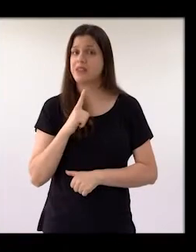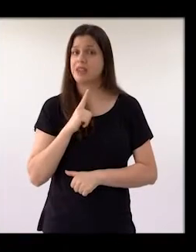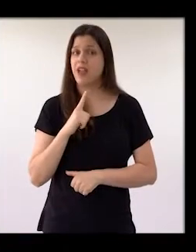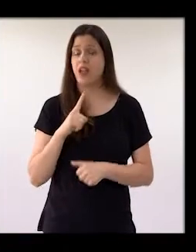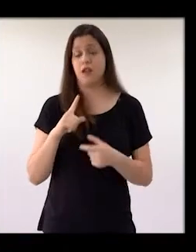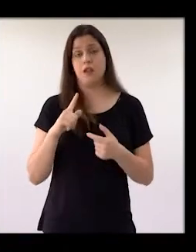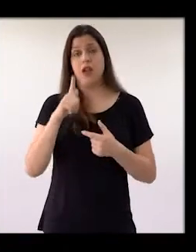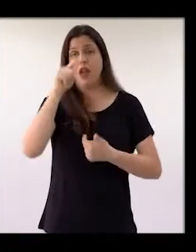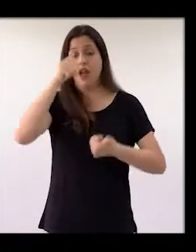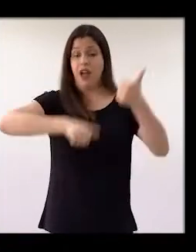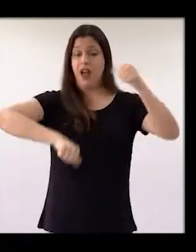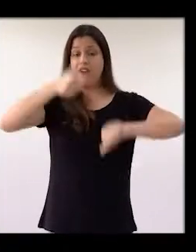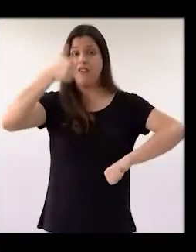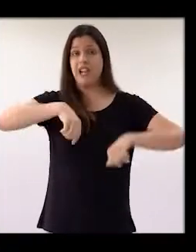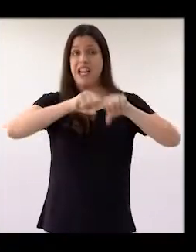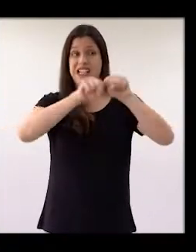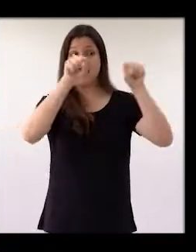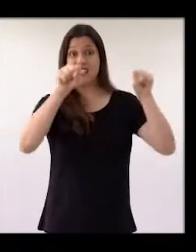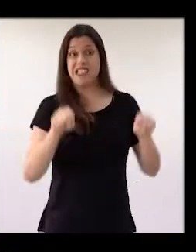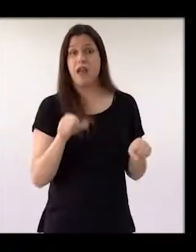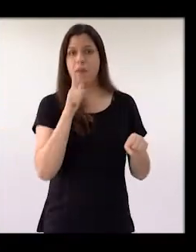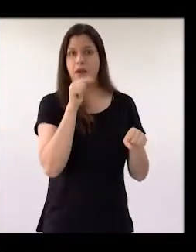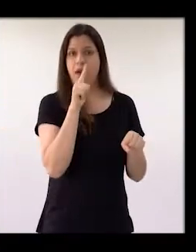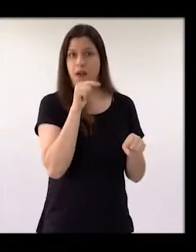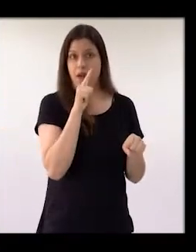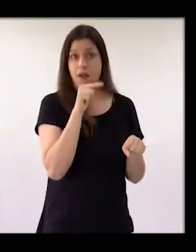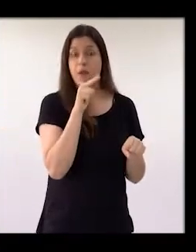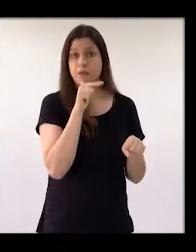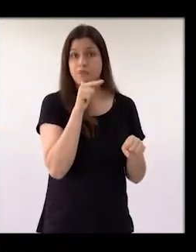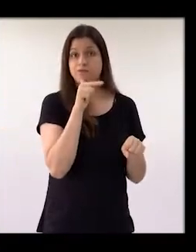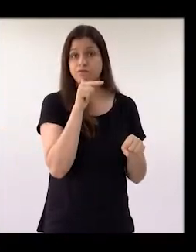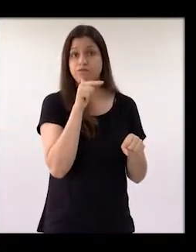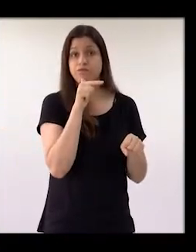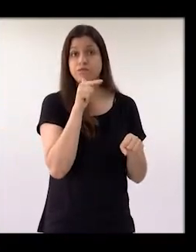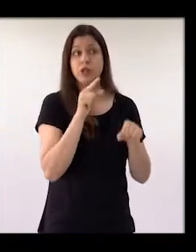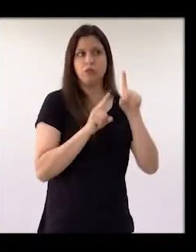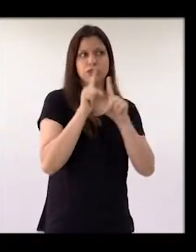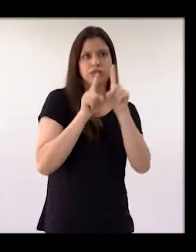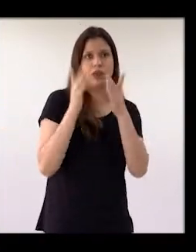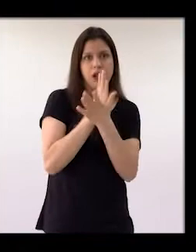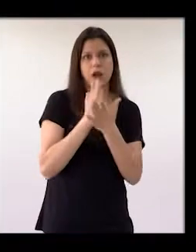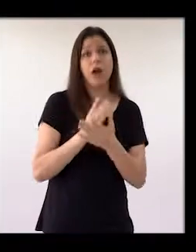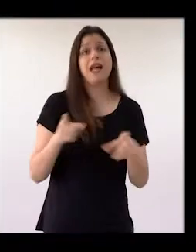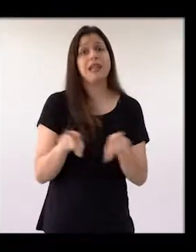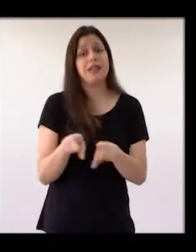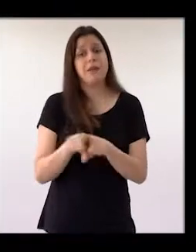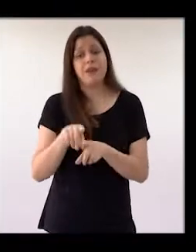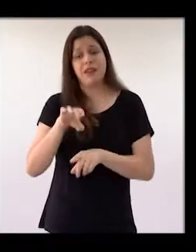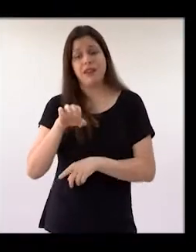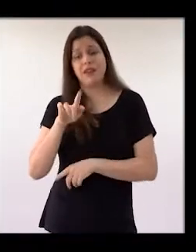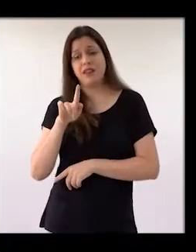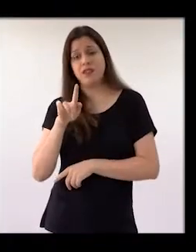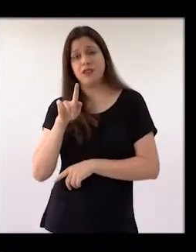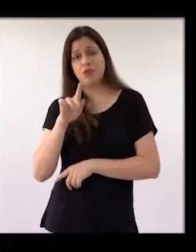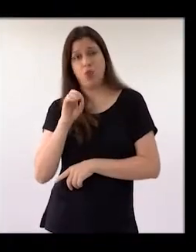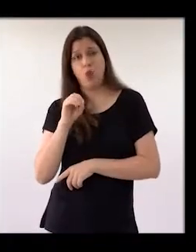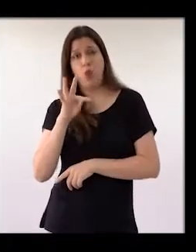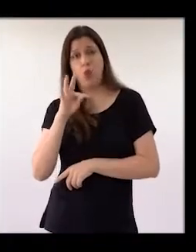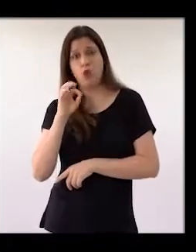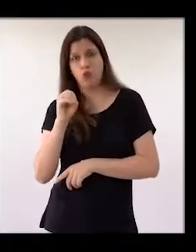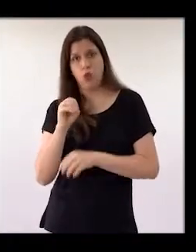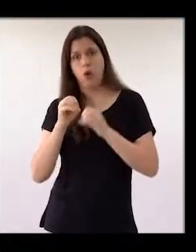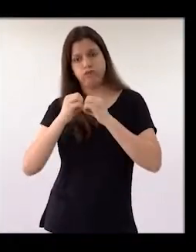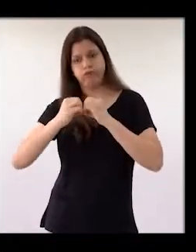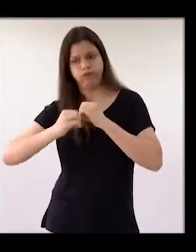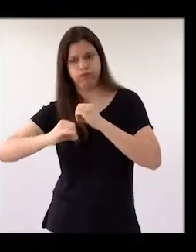entre duas bases, avaliar o sistema de abastecimento de água por meio de alguns indicadores e o sistema de esgotamento sanitário por